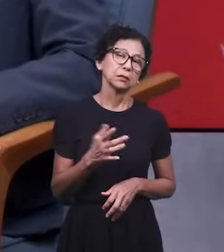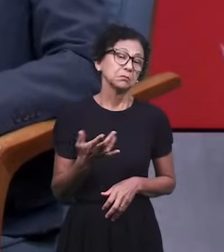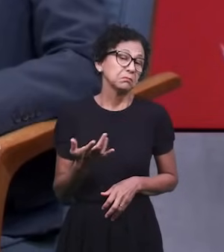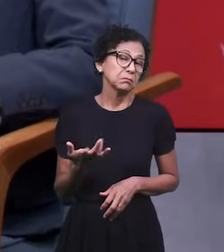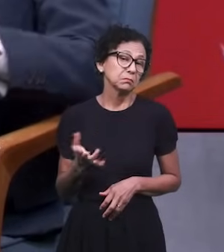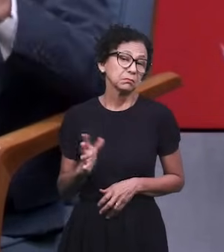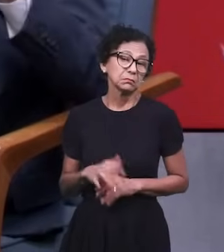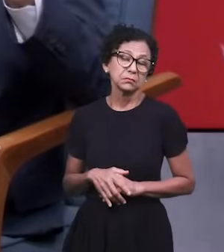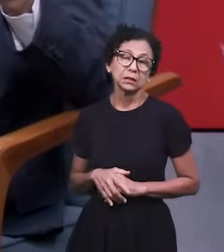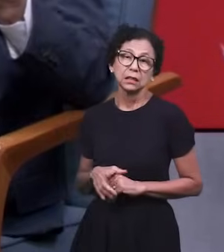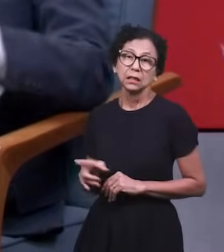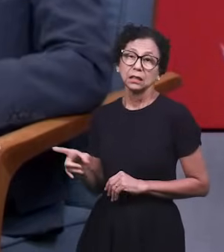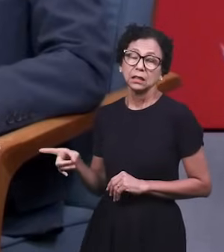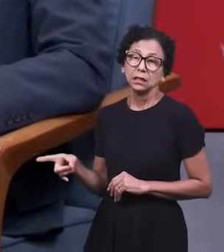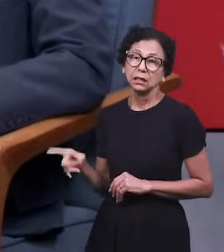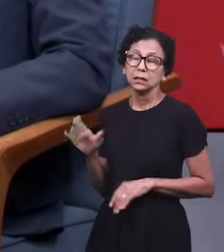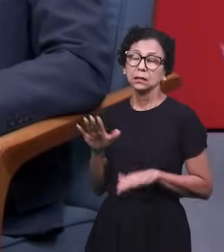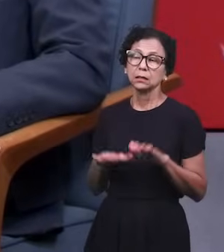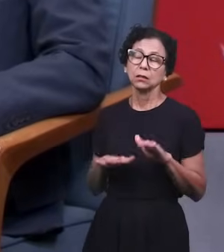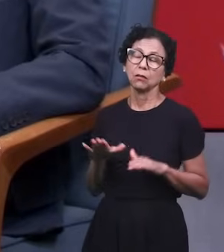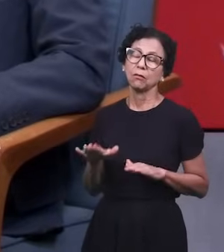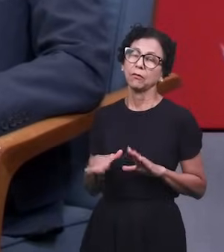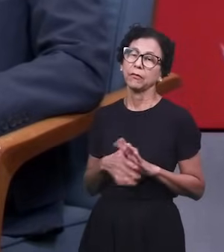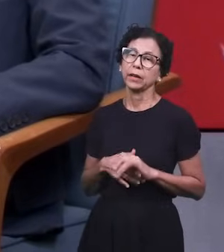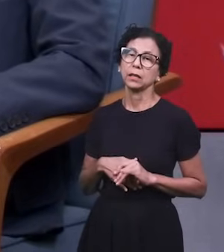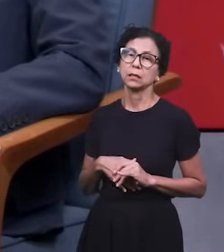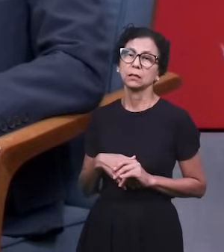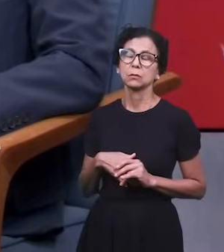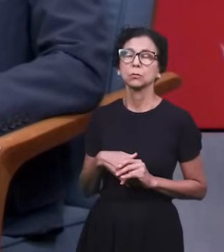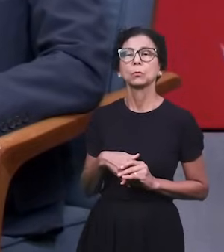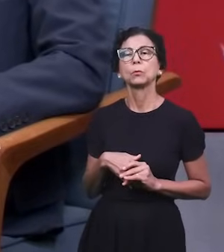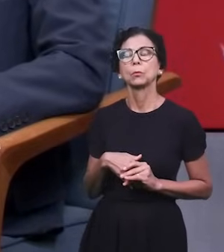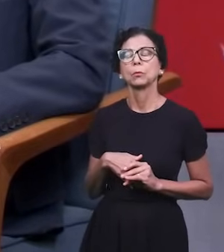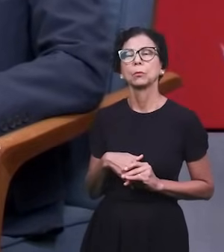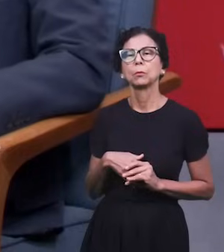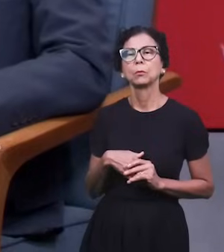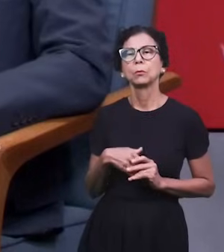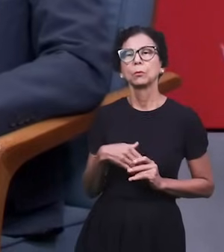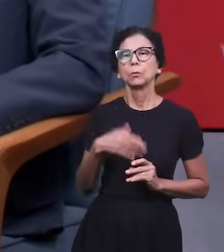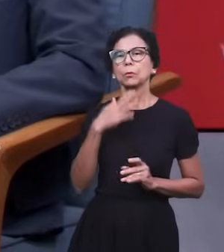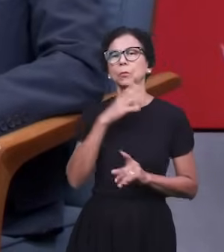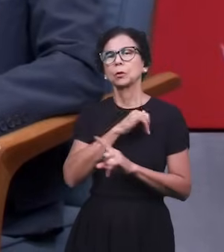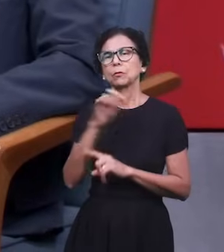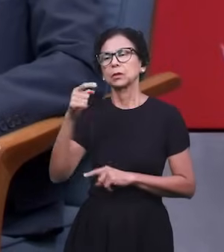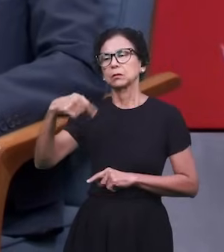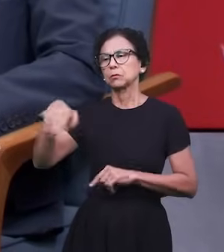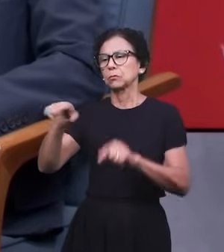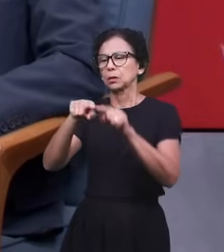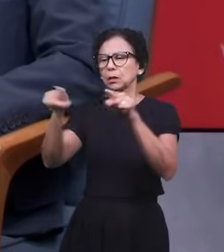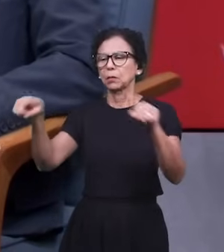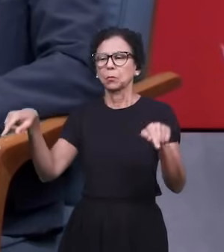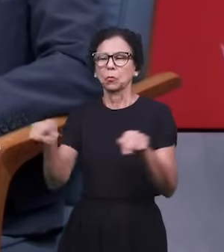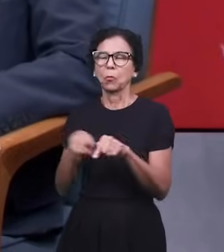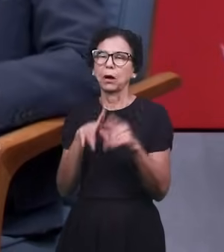aposentos, Geazi foi ao encontro de Naamã e disse: olha, Eliseu não quer, mas eu